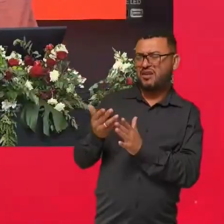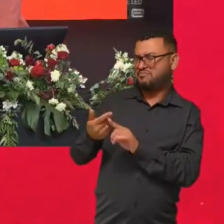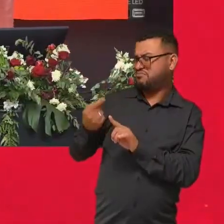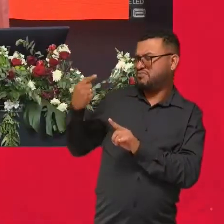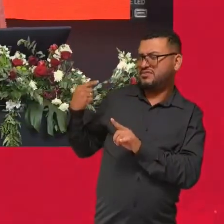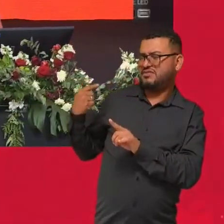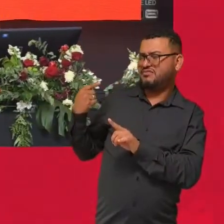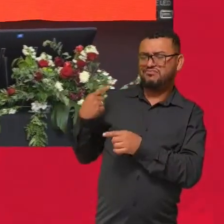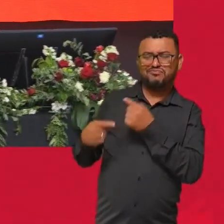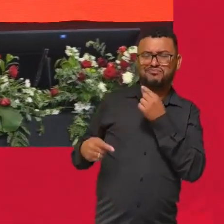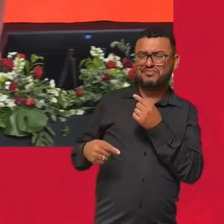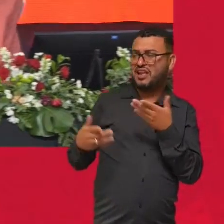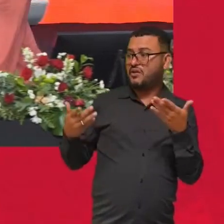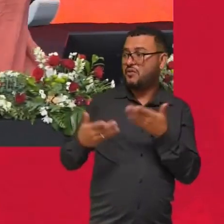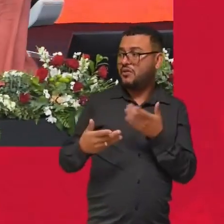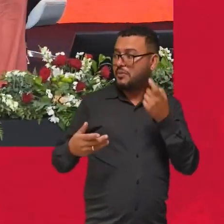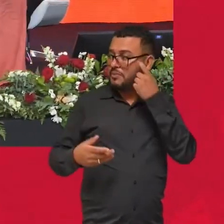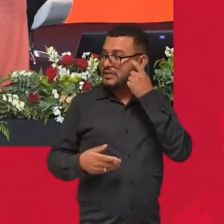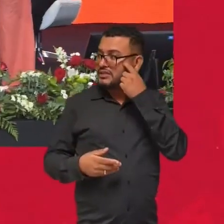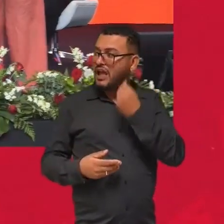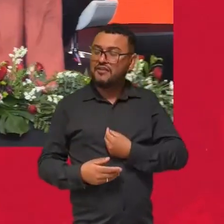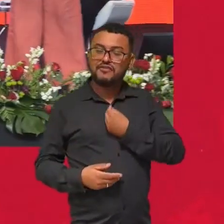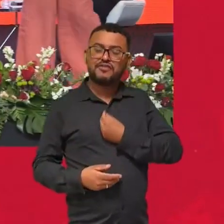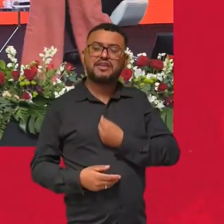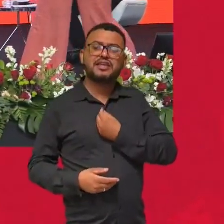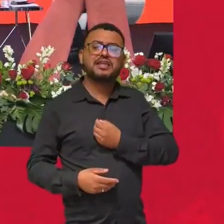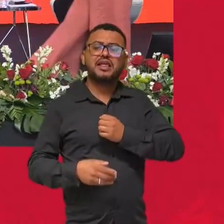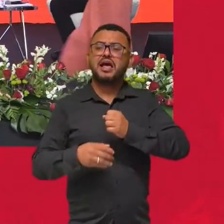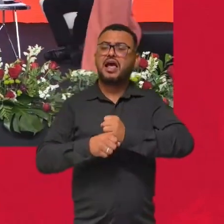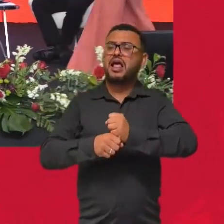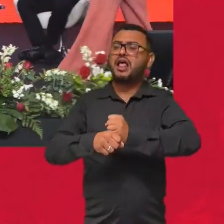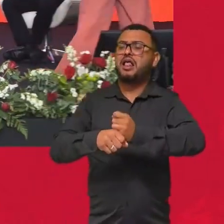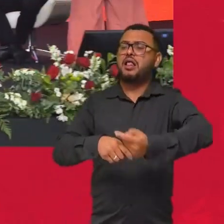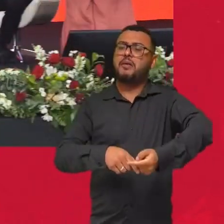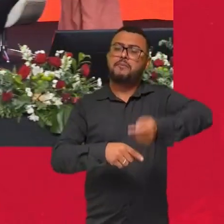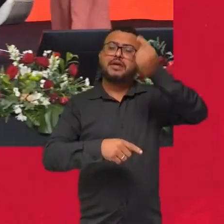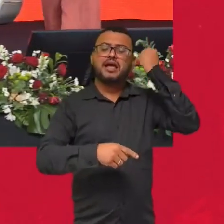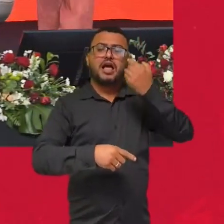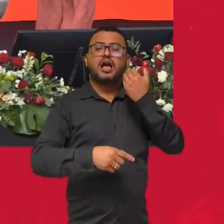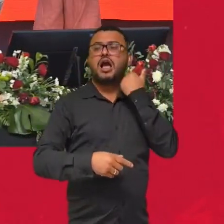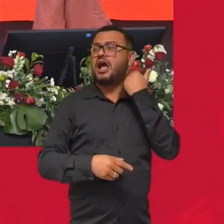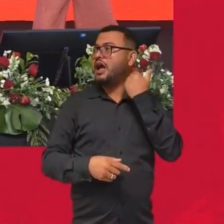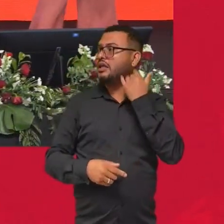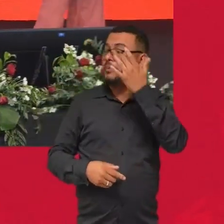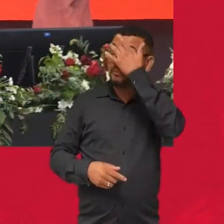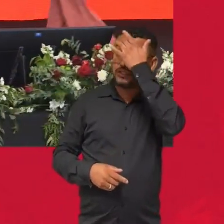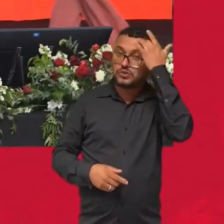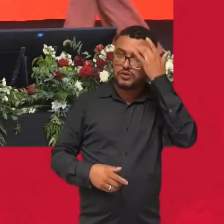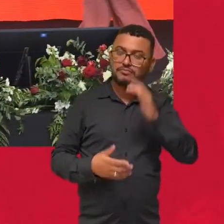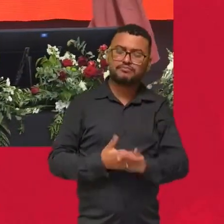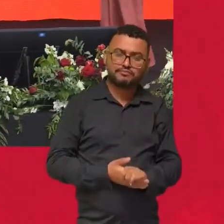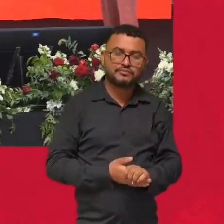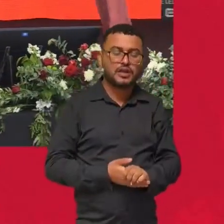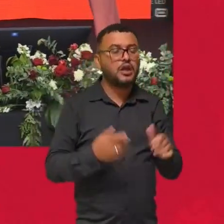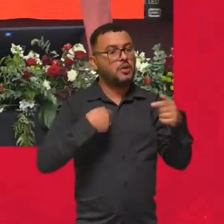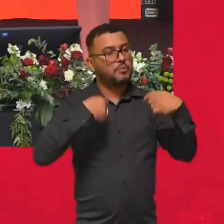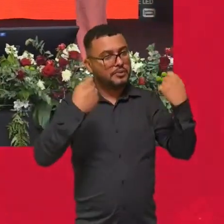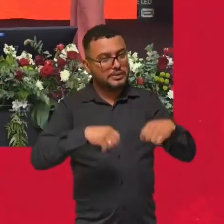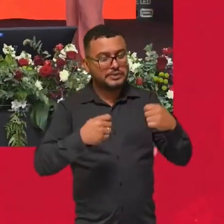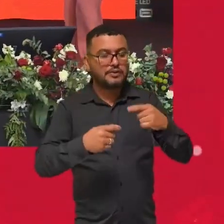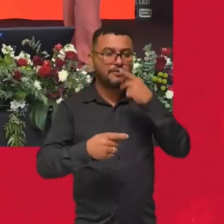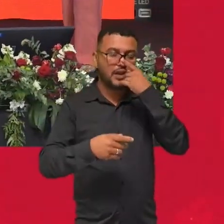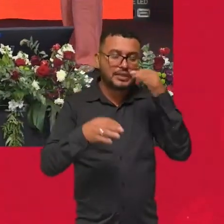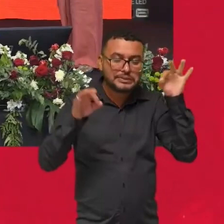aquela história daquele tempo atrás. E isso cansa as pessoas. E não, eu tenho que ser concreto. Se eu não for